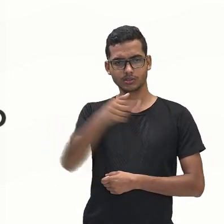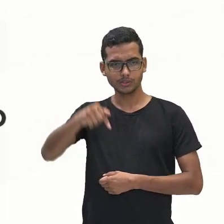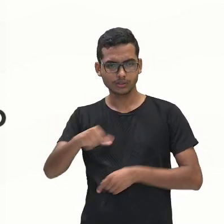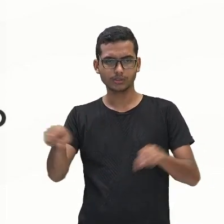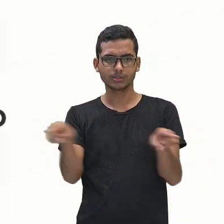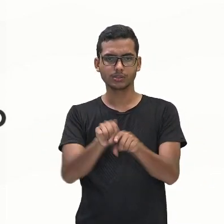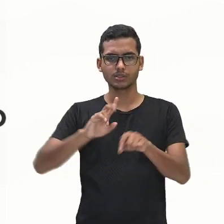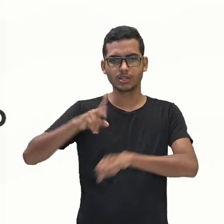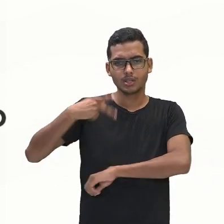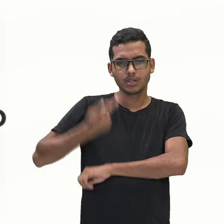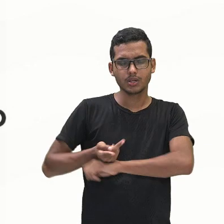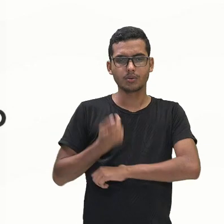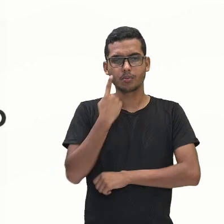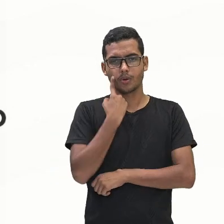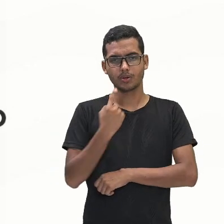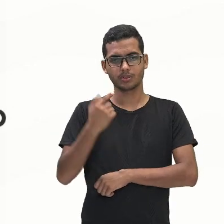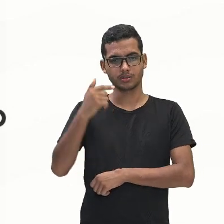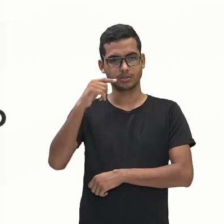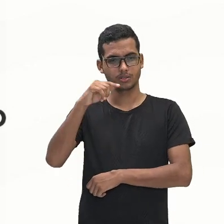756,